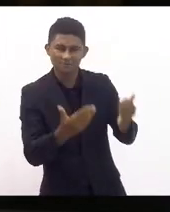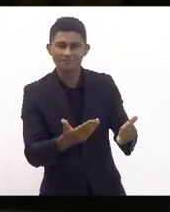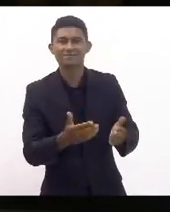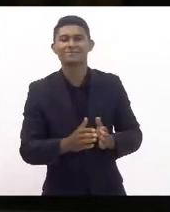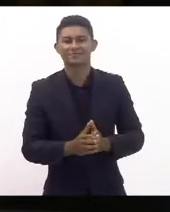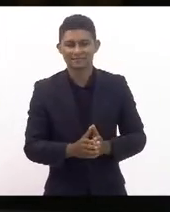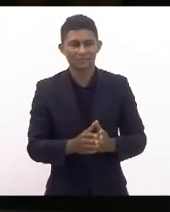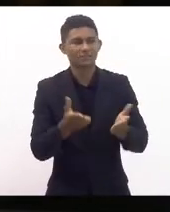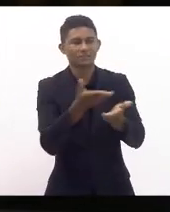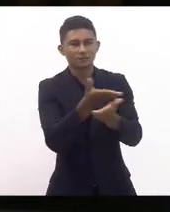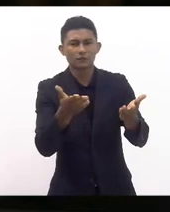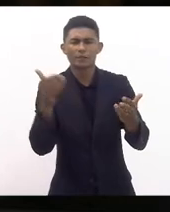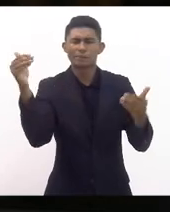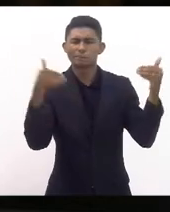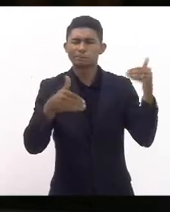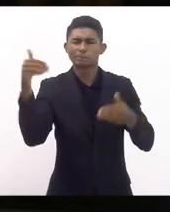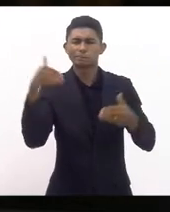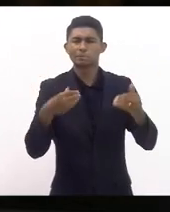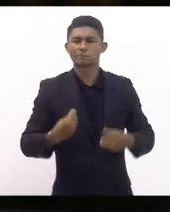que aqui estão,